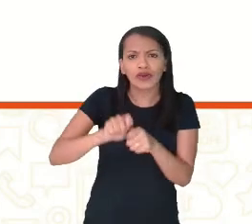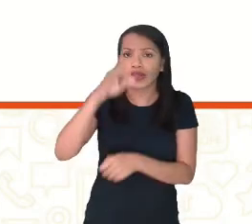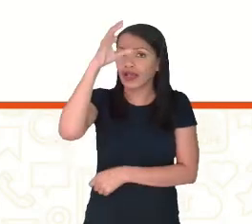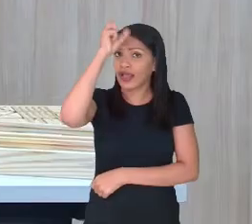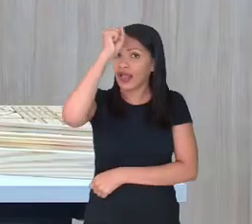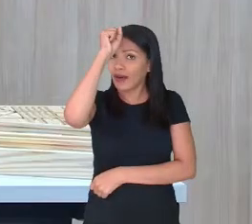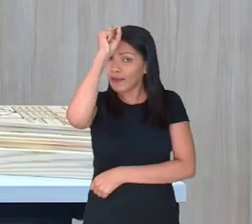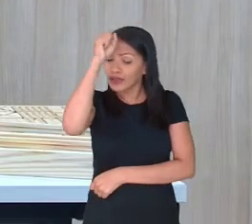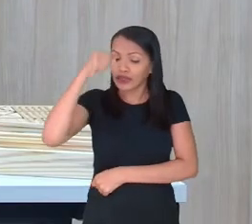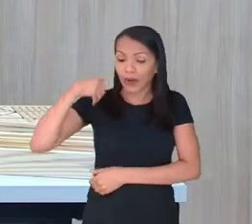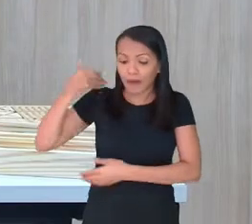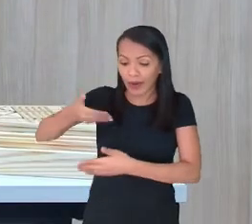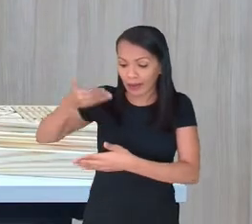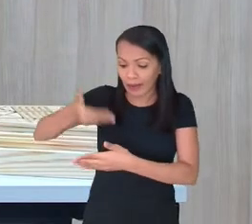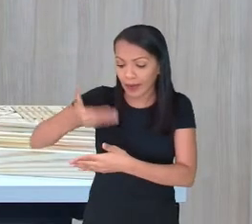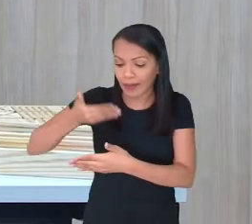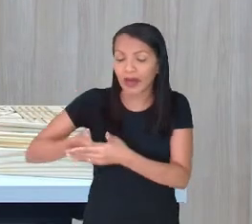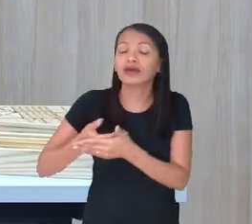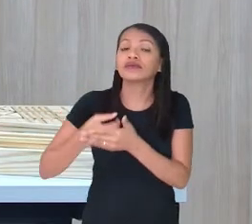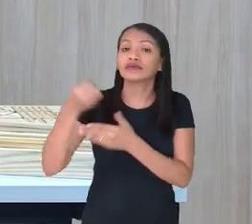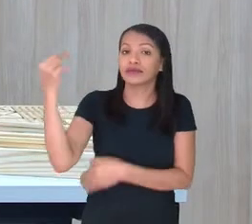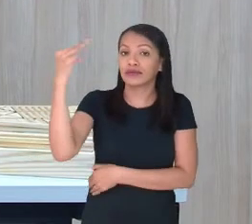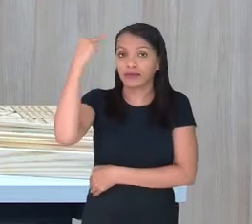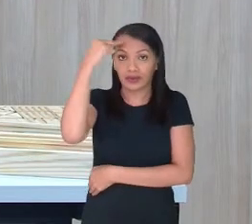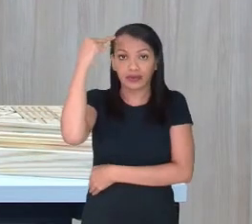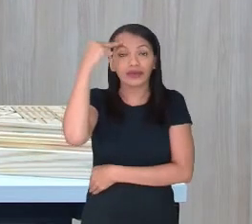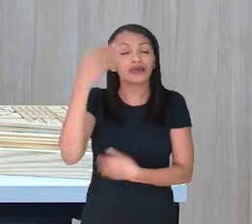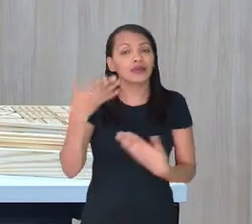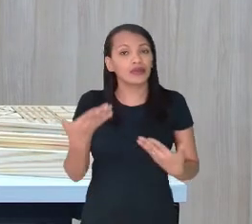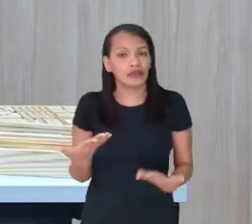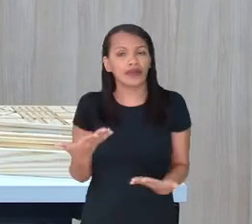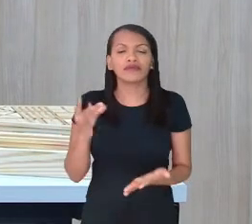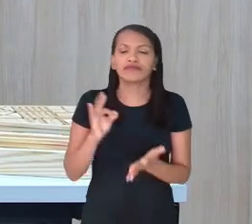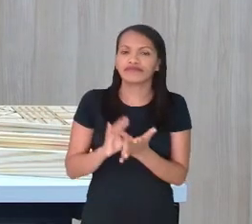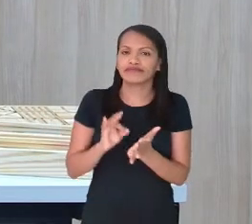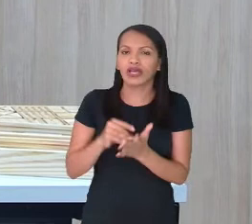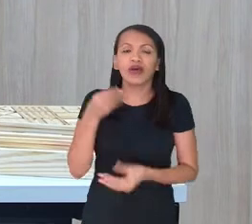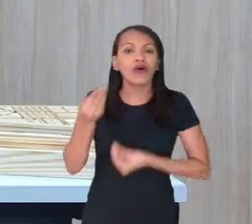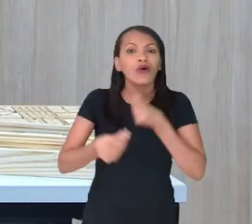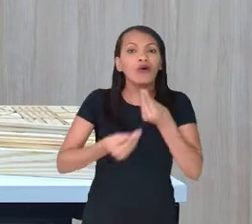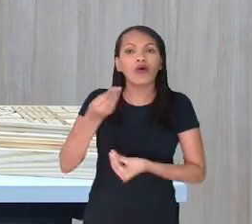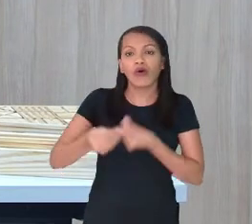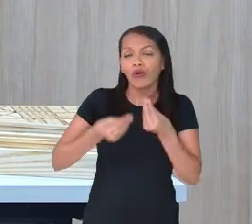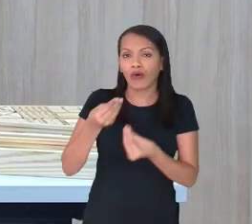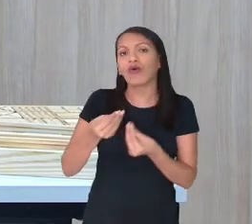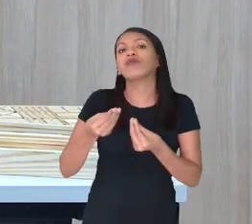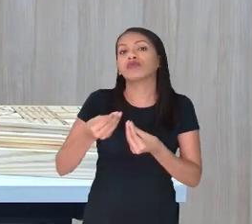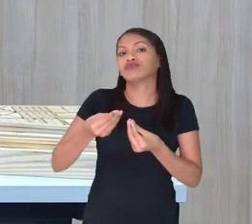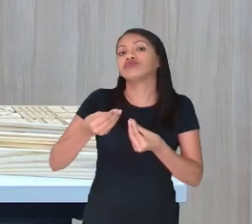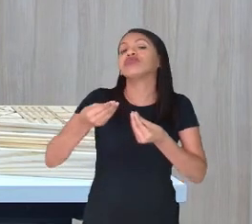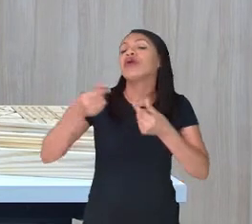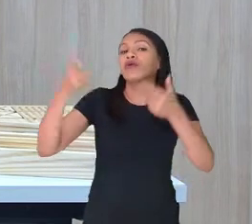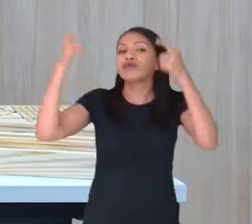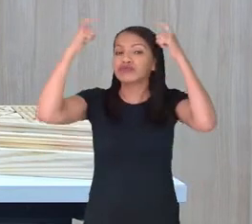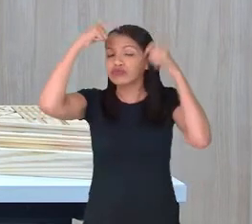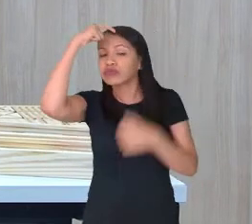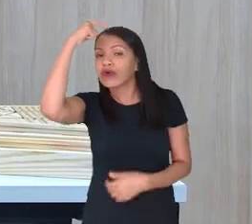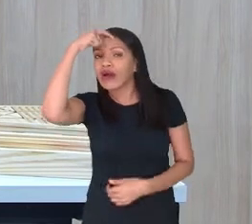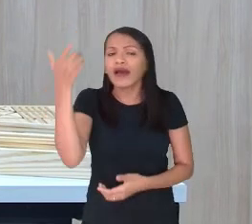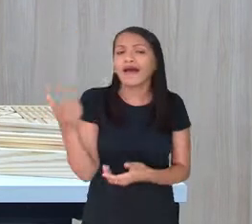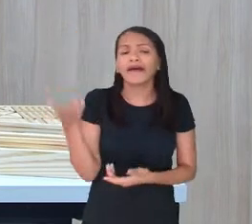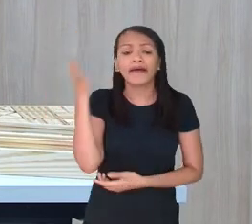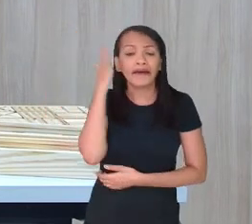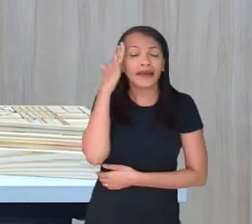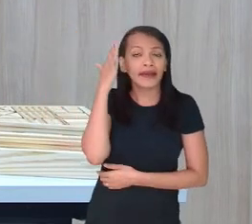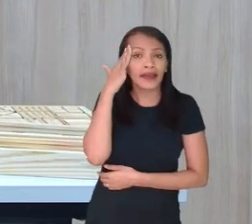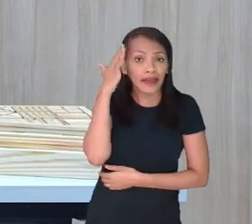nesse processo de memorização, não é? Como é que o cérebro recebe essa informação, como é que ele